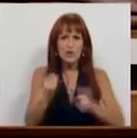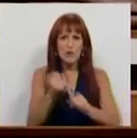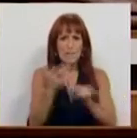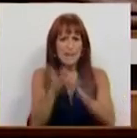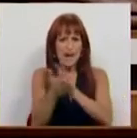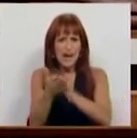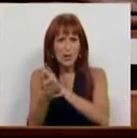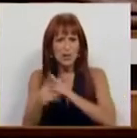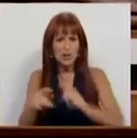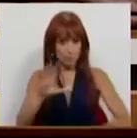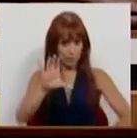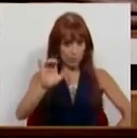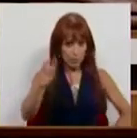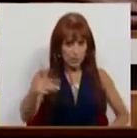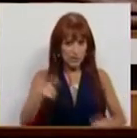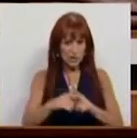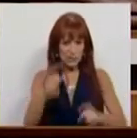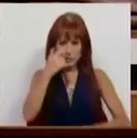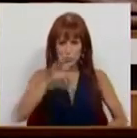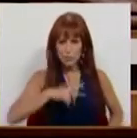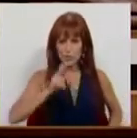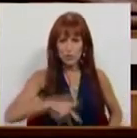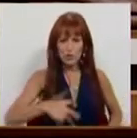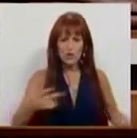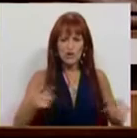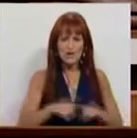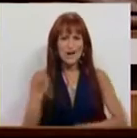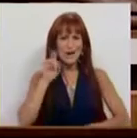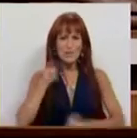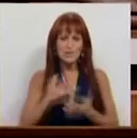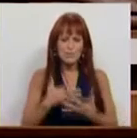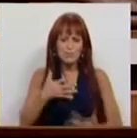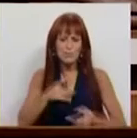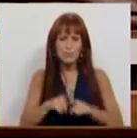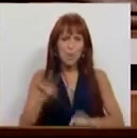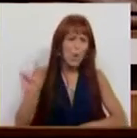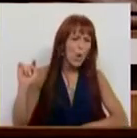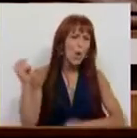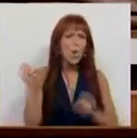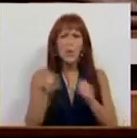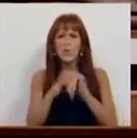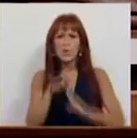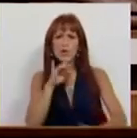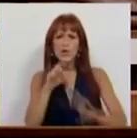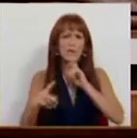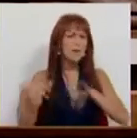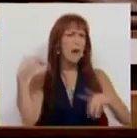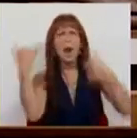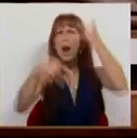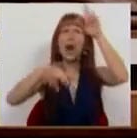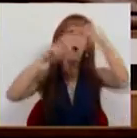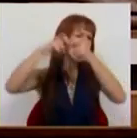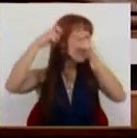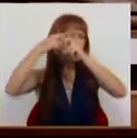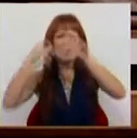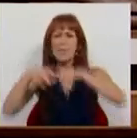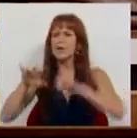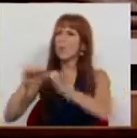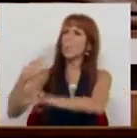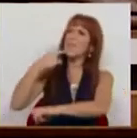emprego. Para o país, para os portugueses, é importante sublinhar que, apesar de todos os avisos de tormentas que a oposição